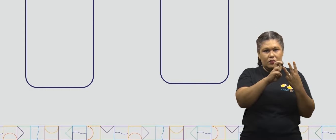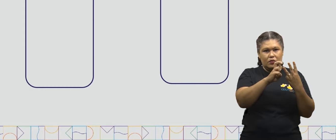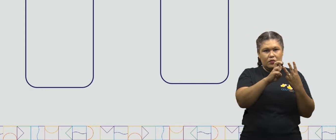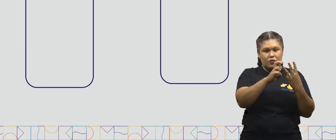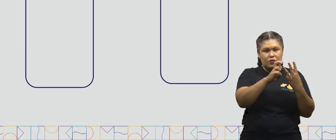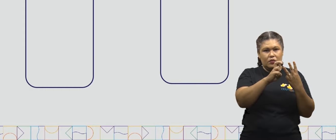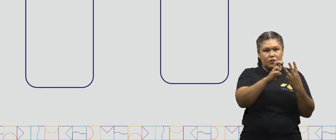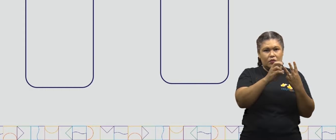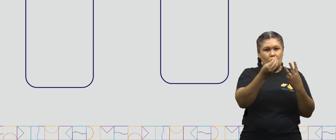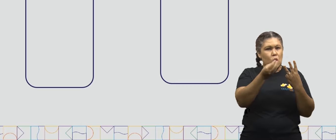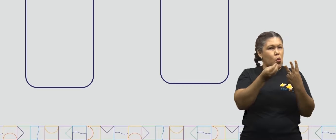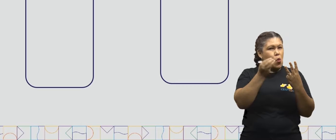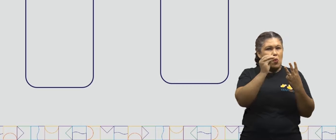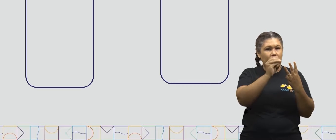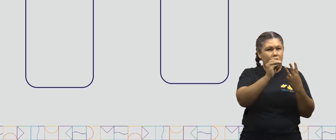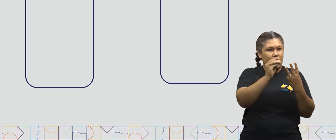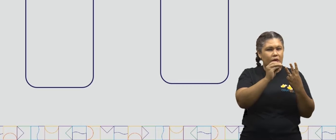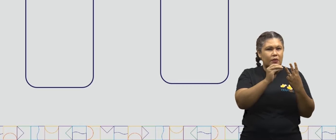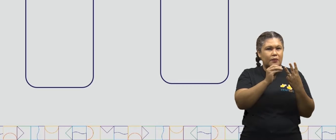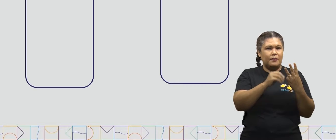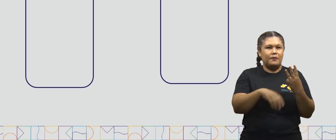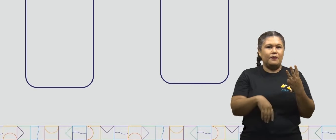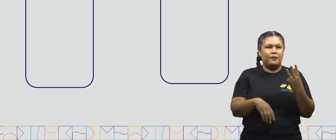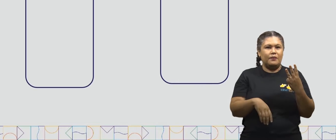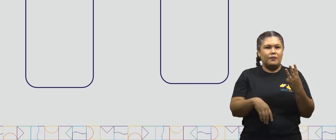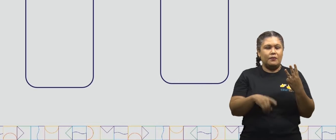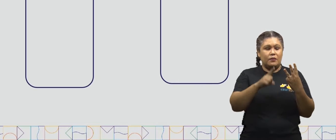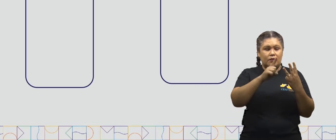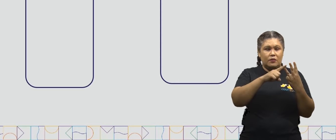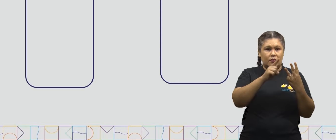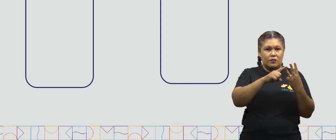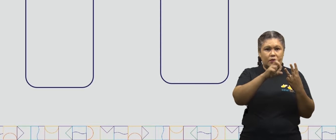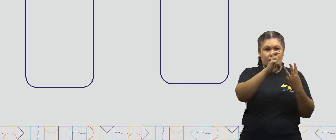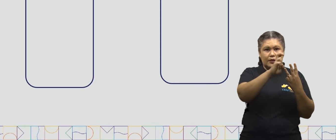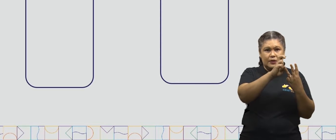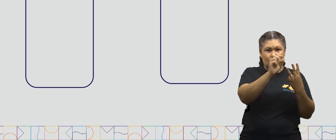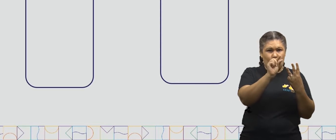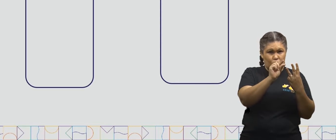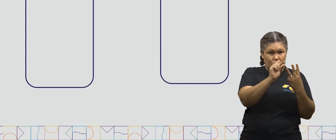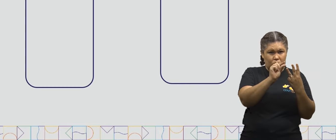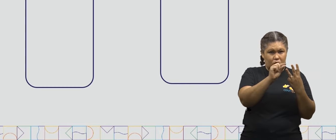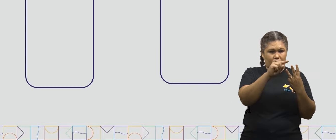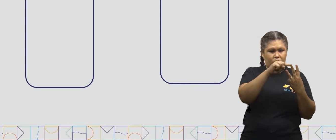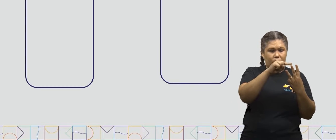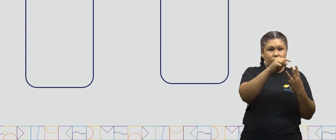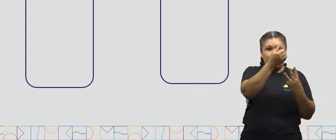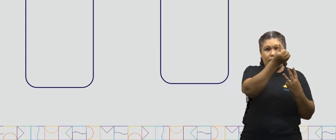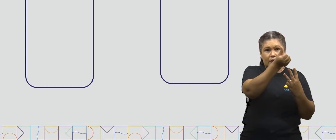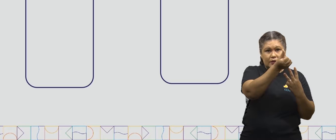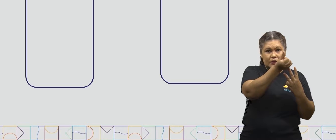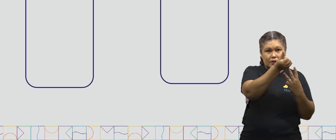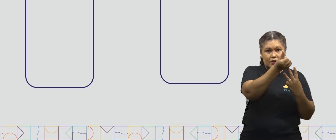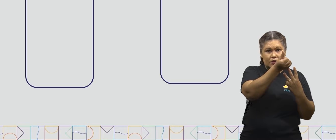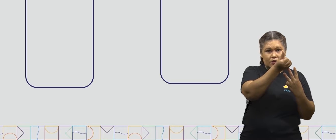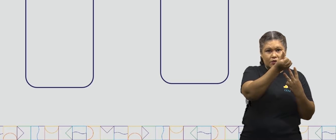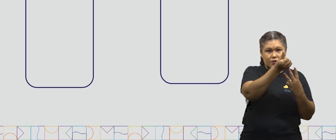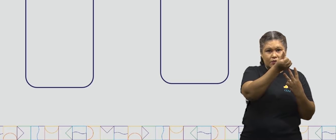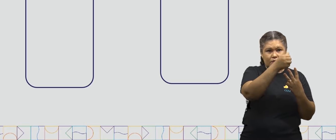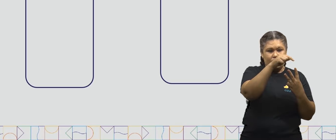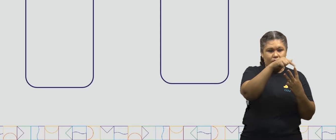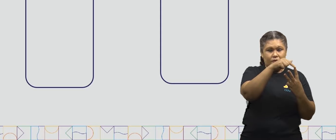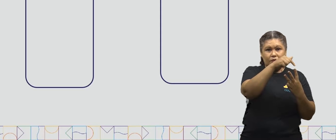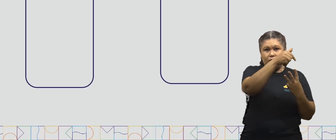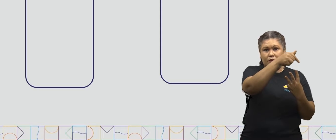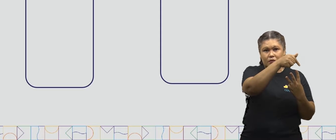765, que pode ser representado da seguinte maneira: 5 cubinhos, 6 barras